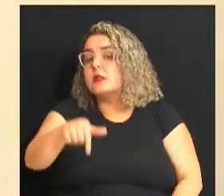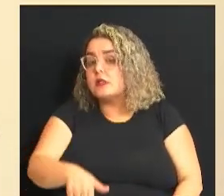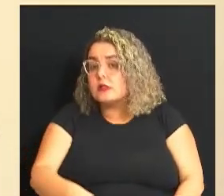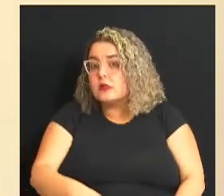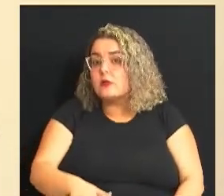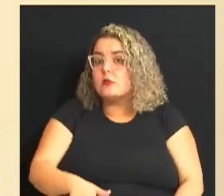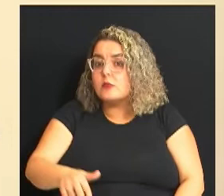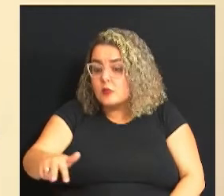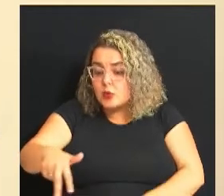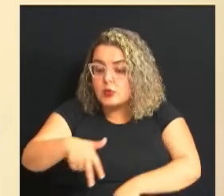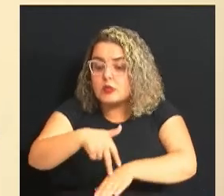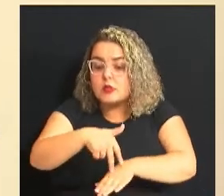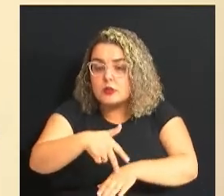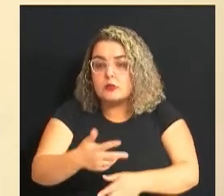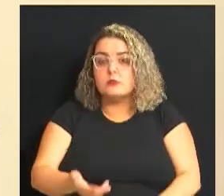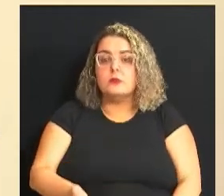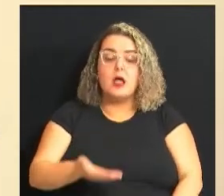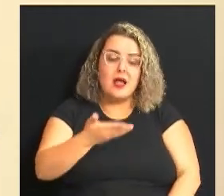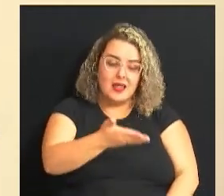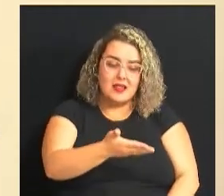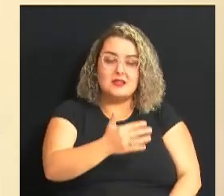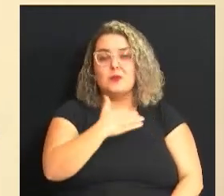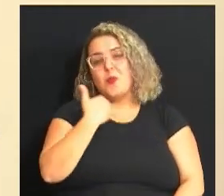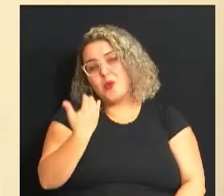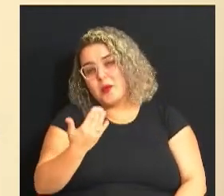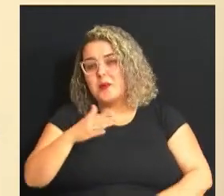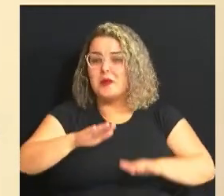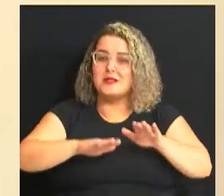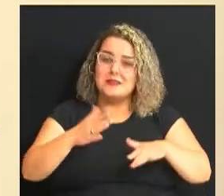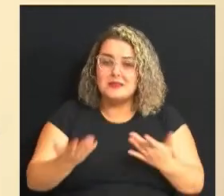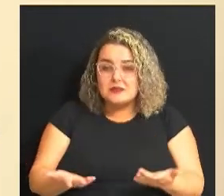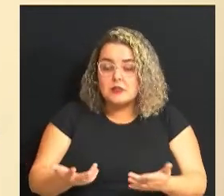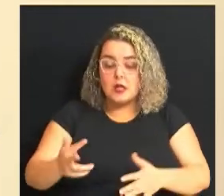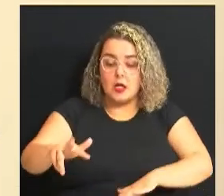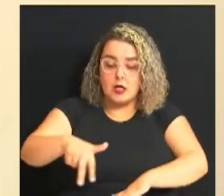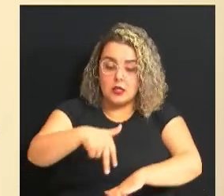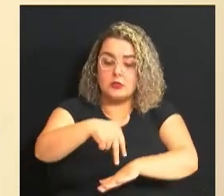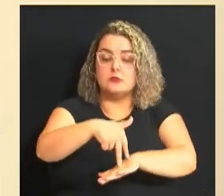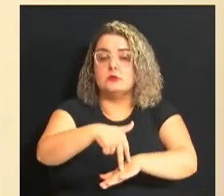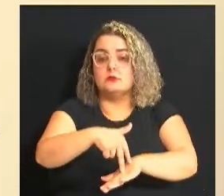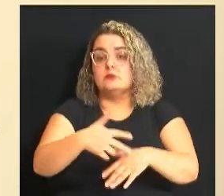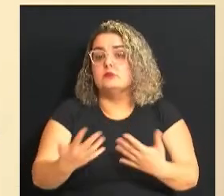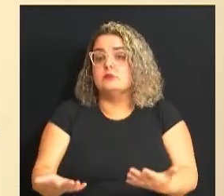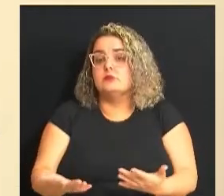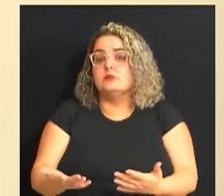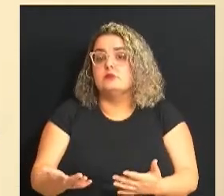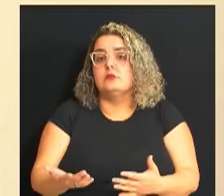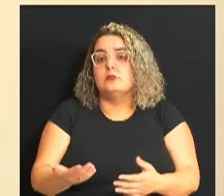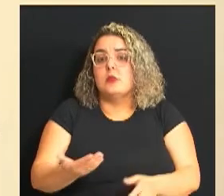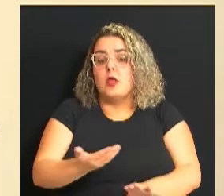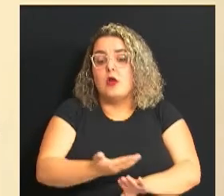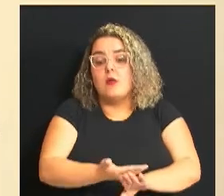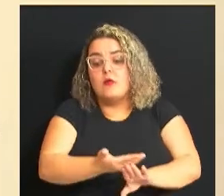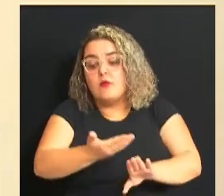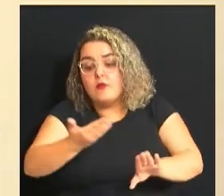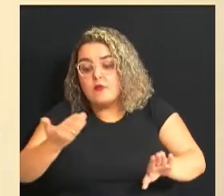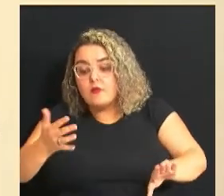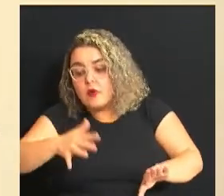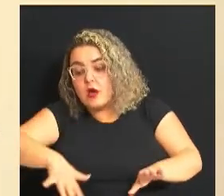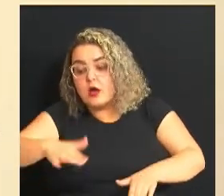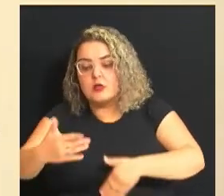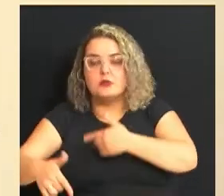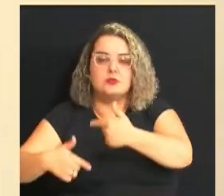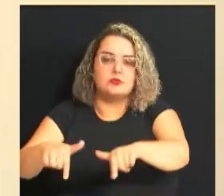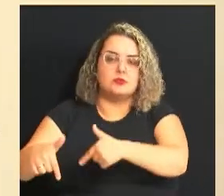pessoa chega a falecer ou chega a ter uma coisa assim, essas pessoas ficaram muito tempo fora do serviço. E aí é